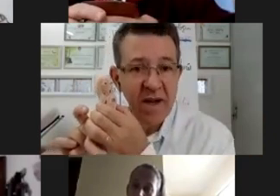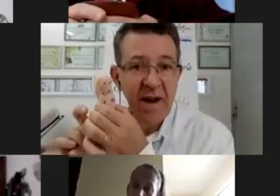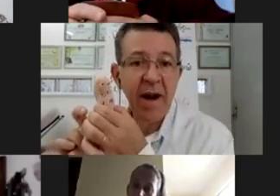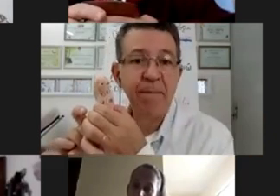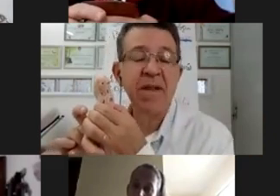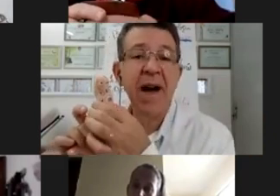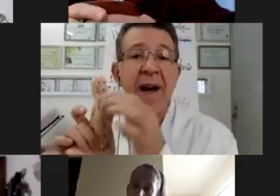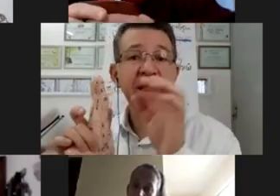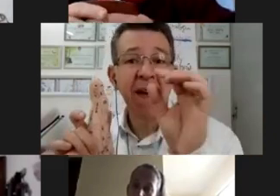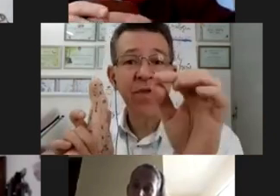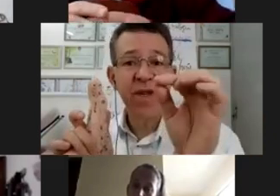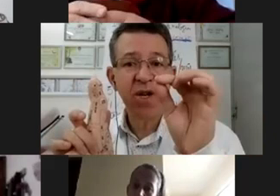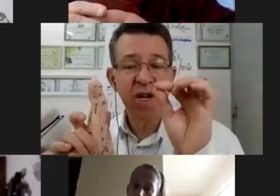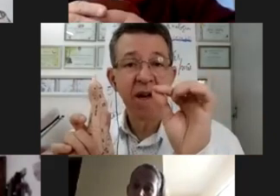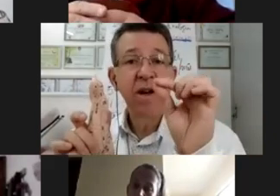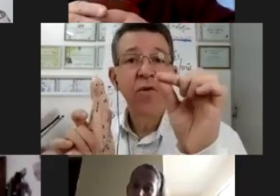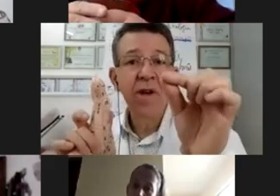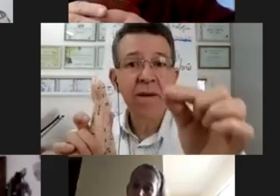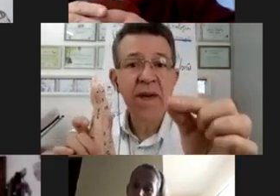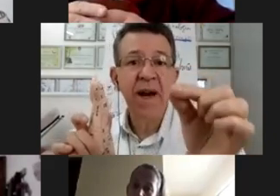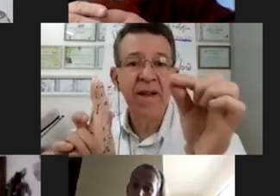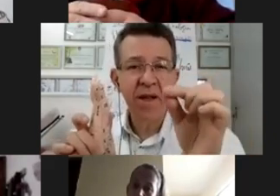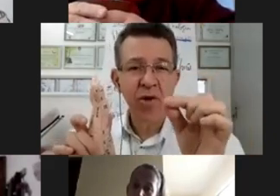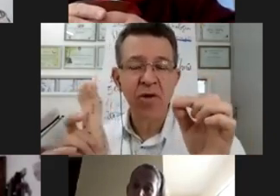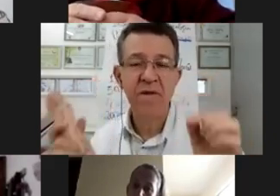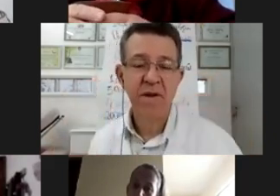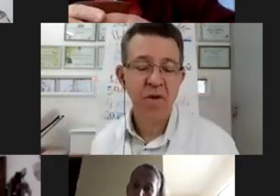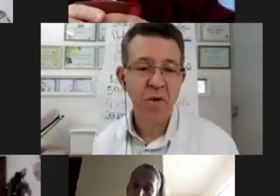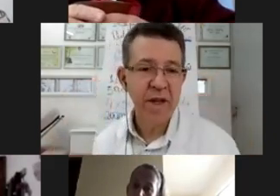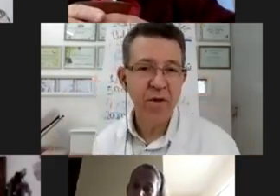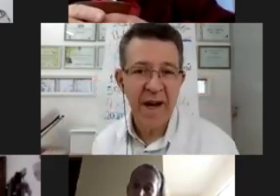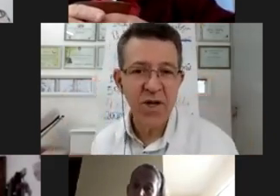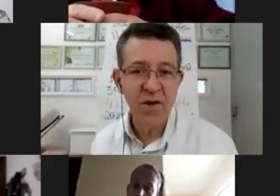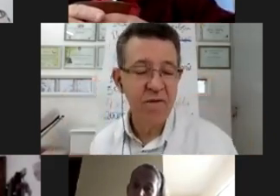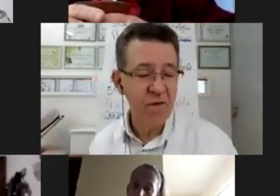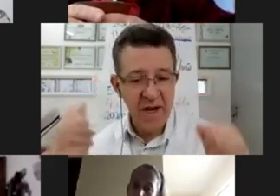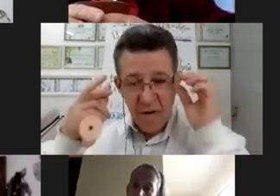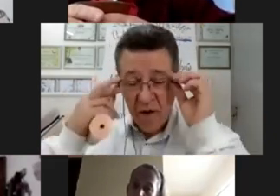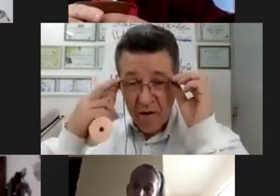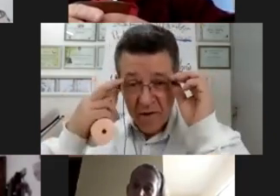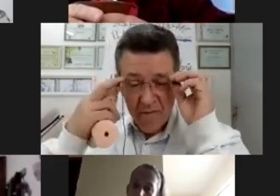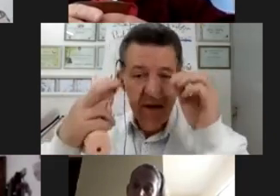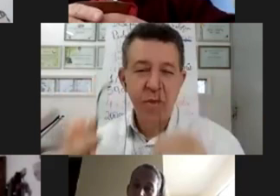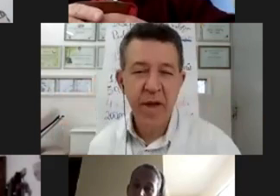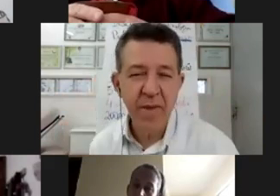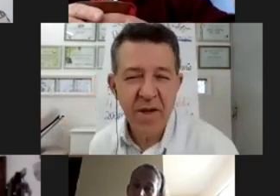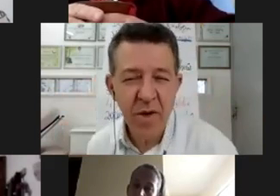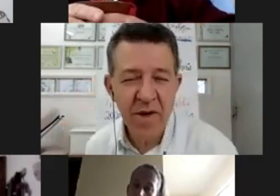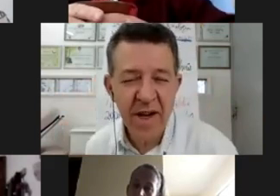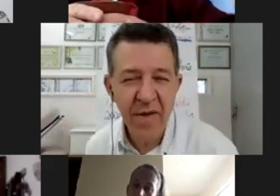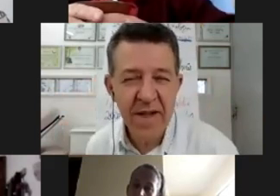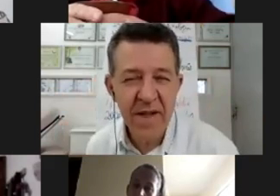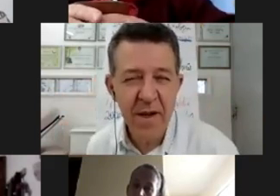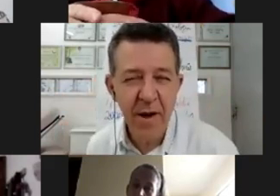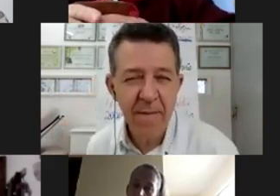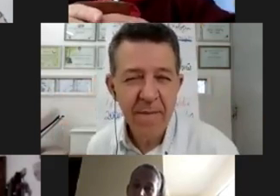começa a apertar até você achar o limiar da dor. O momento mágico, vou tirar meu óculos, o momento mágico quando o